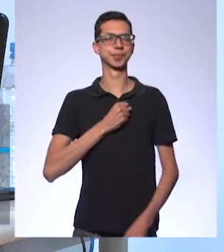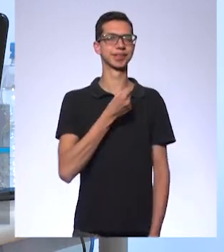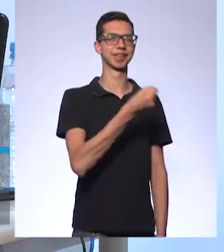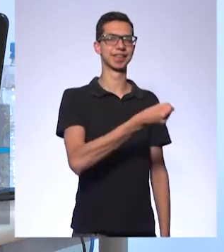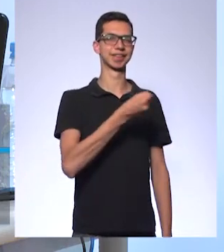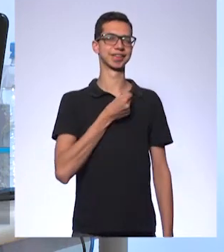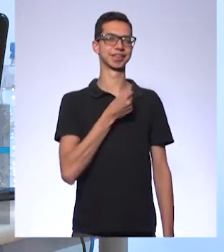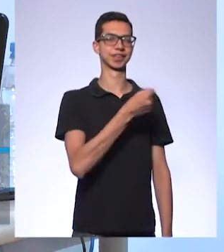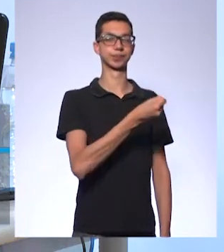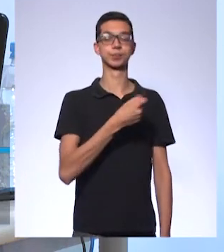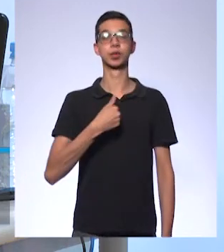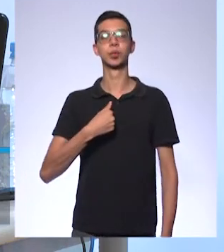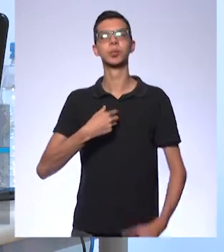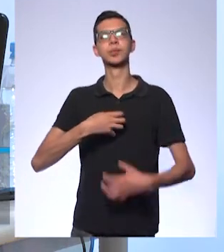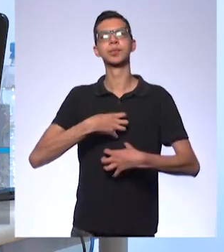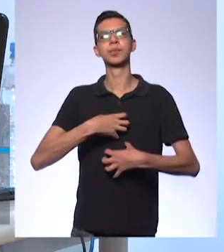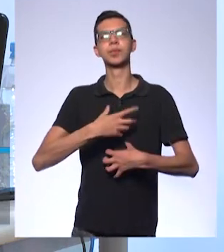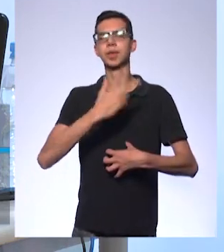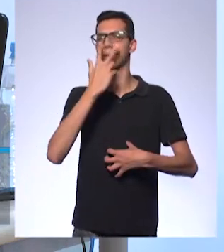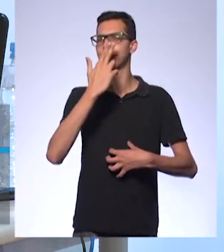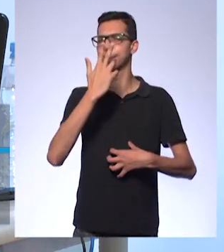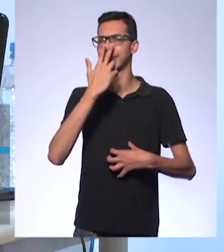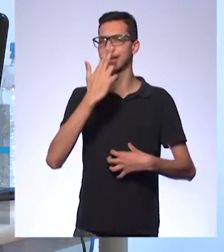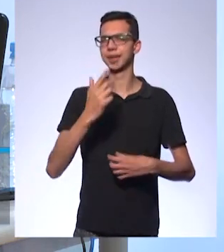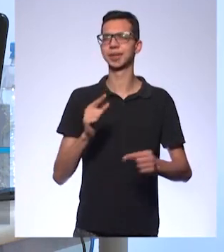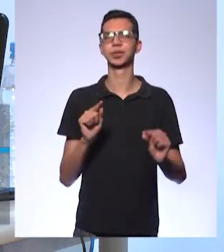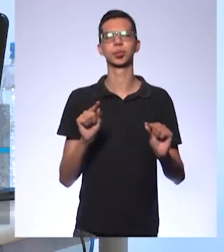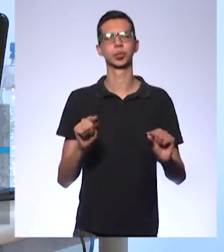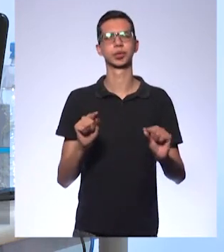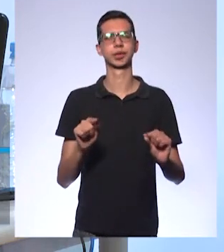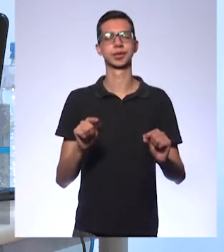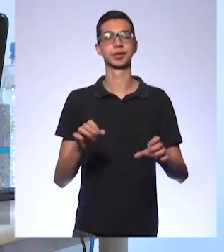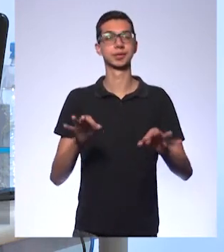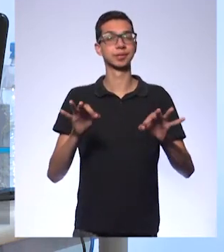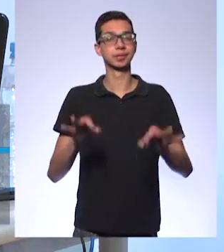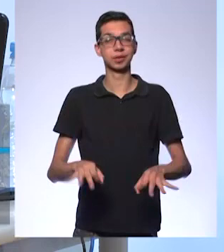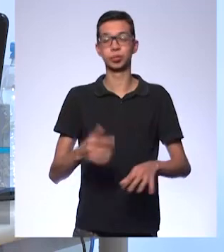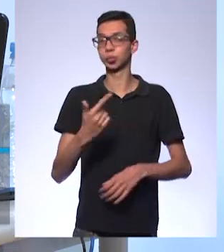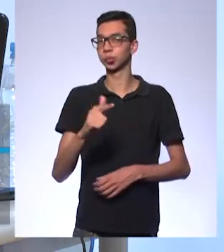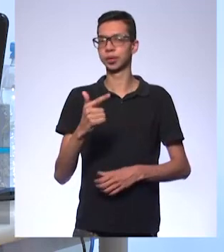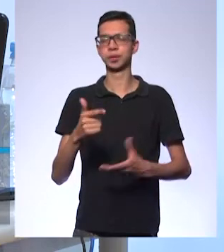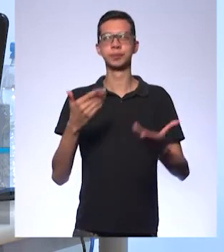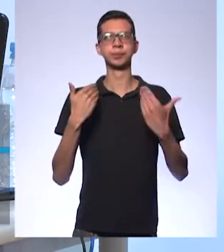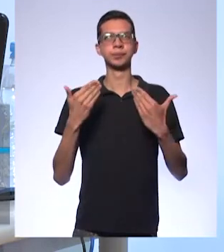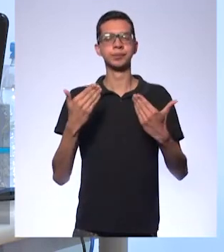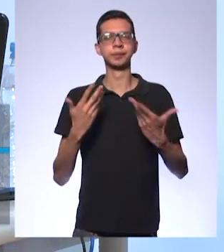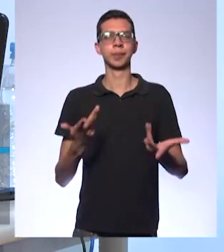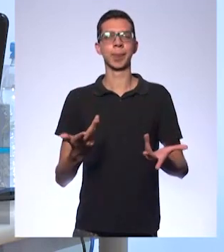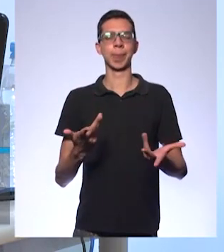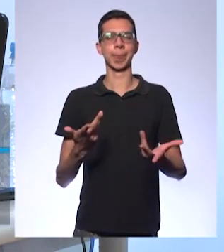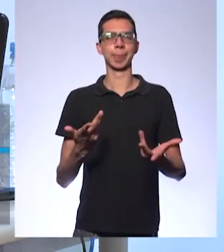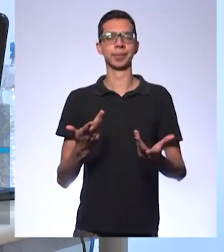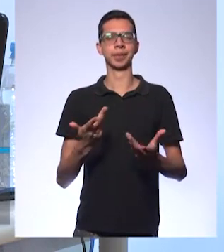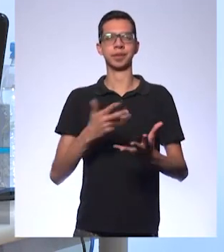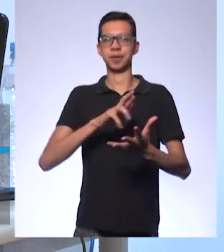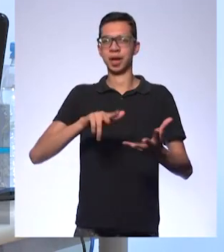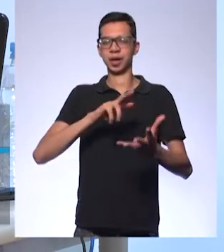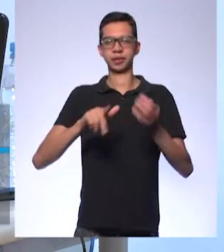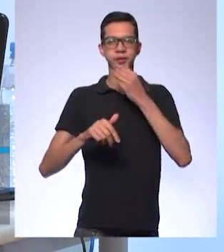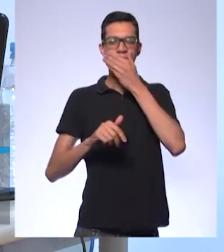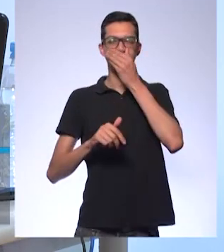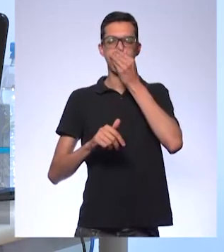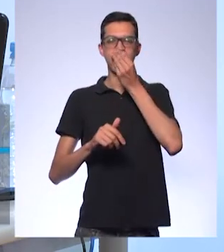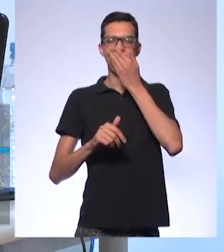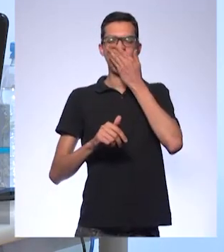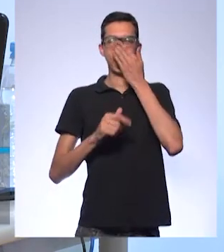uma sensação de que não tem mais certinho verão, primavera, outono, inverno. E aí tem a